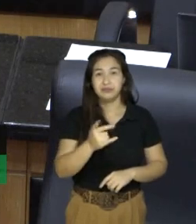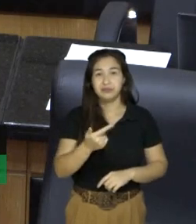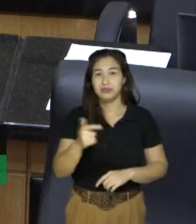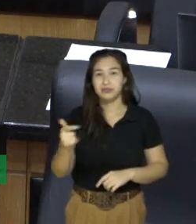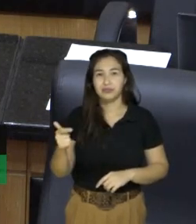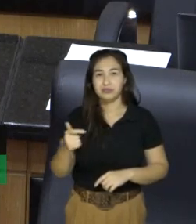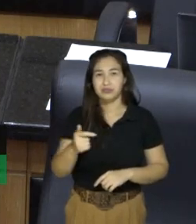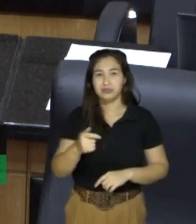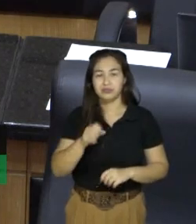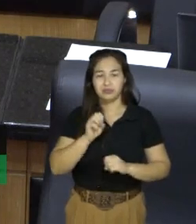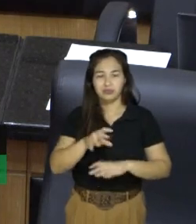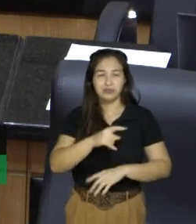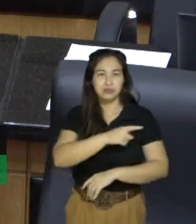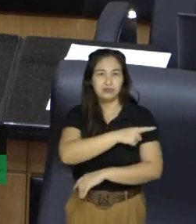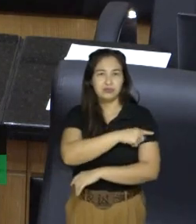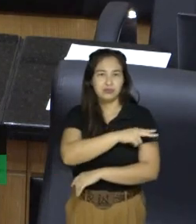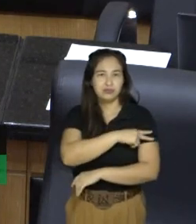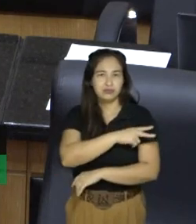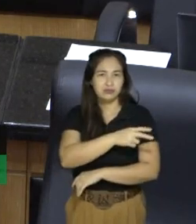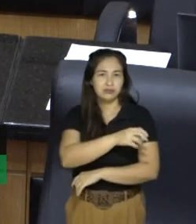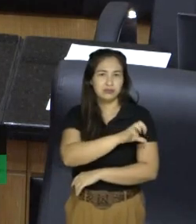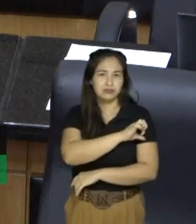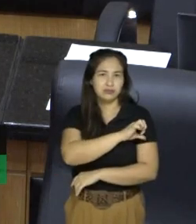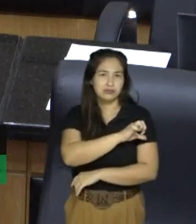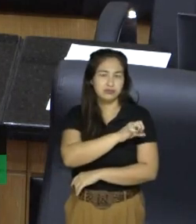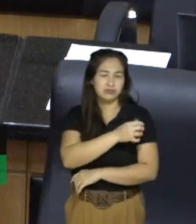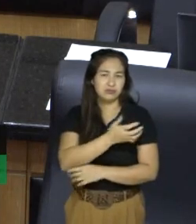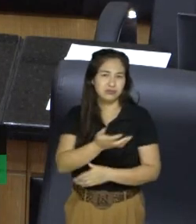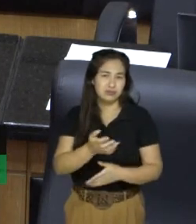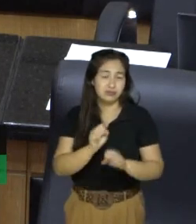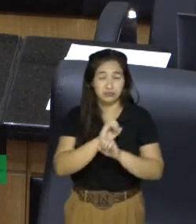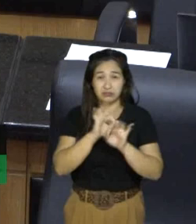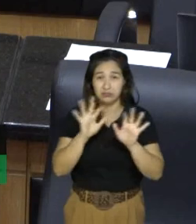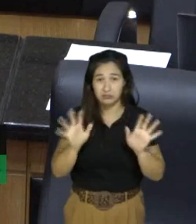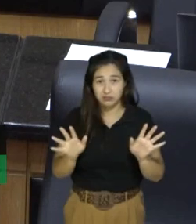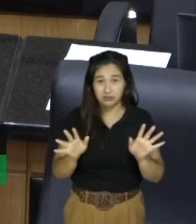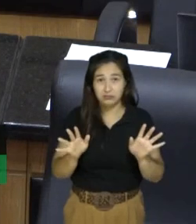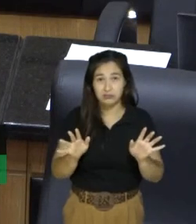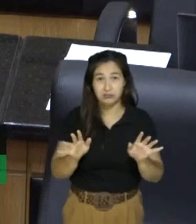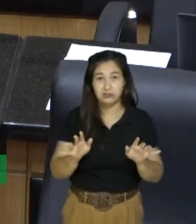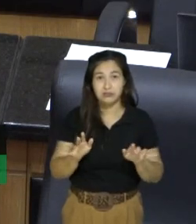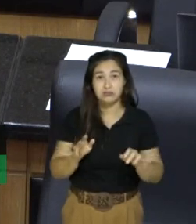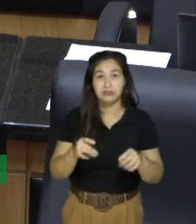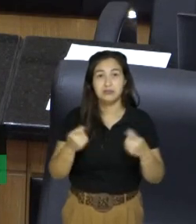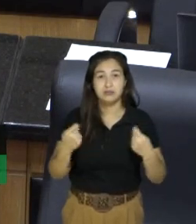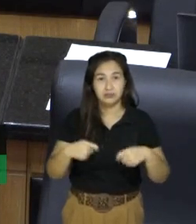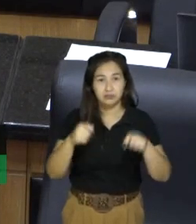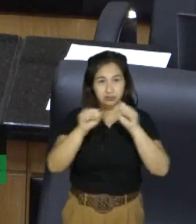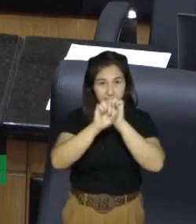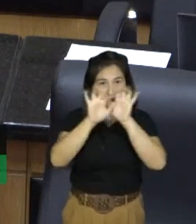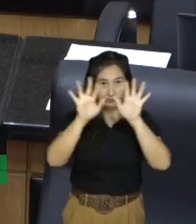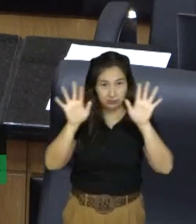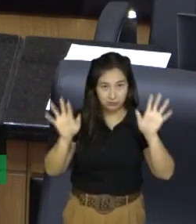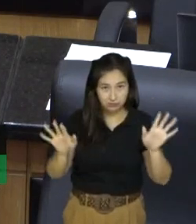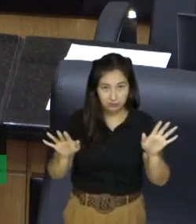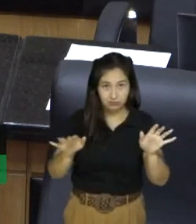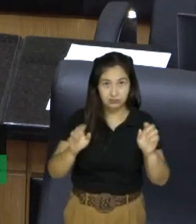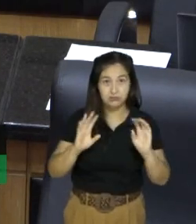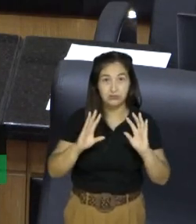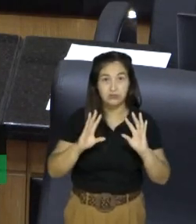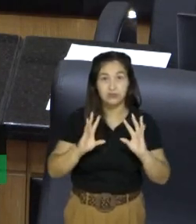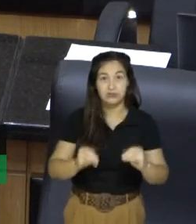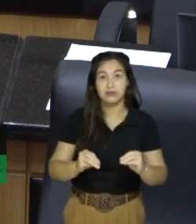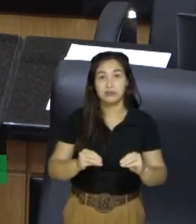ensino superior e tem que vir redondinho Claro que sim o velho vai ser o mais transparente possível e todo avanço